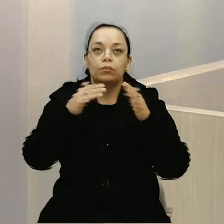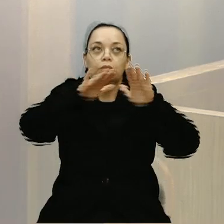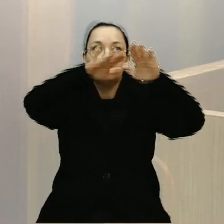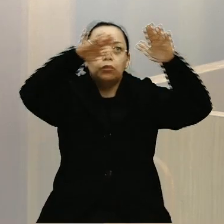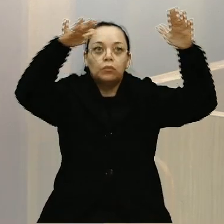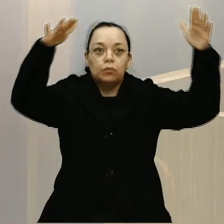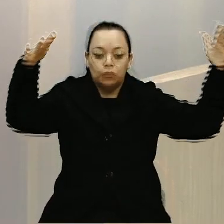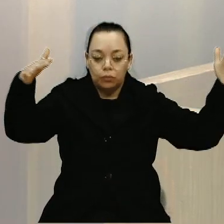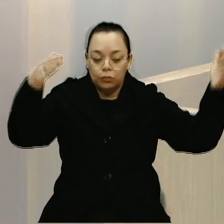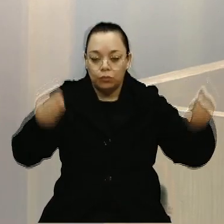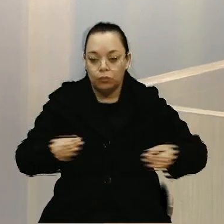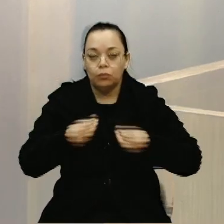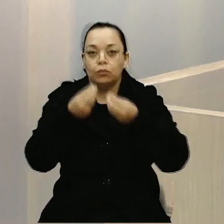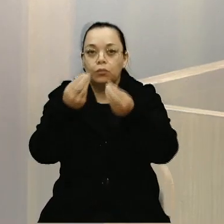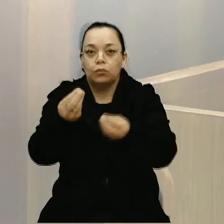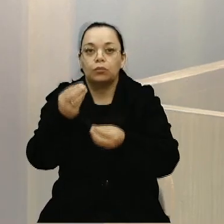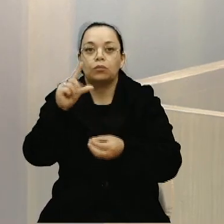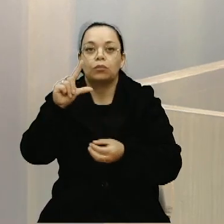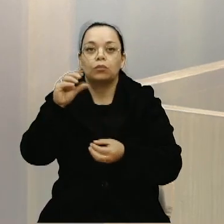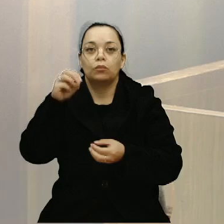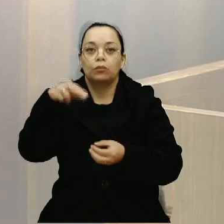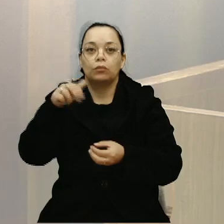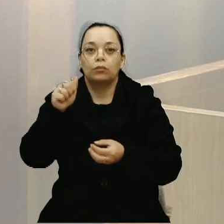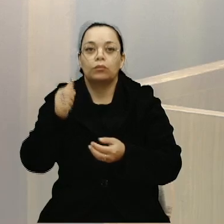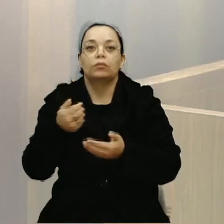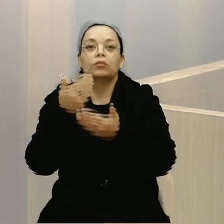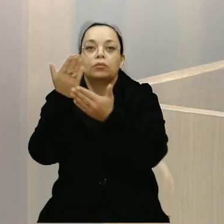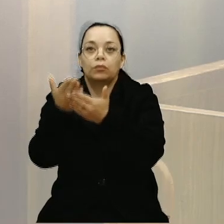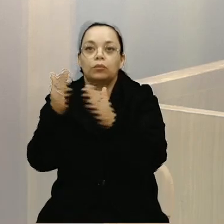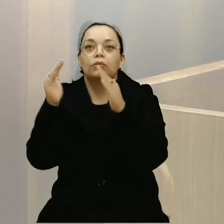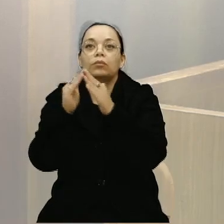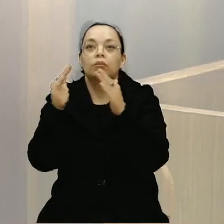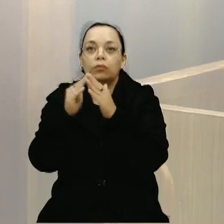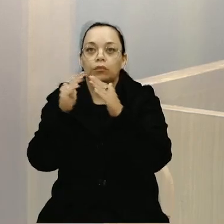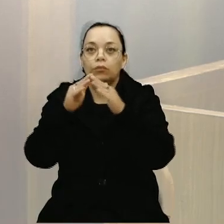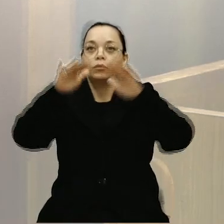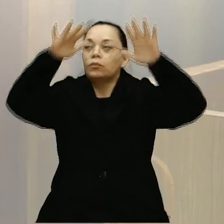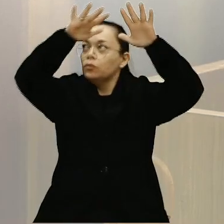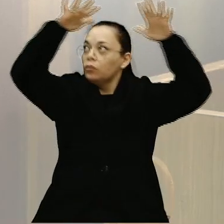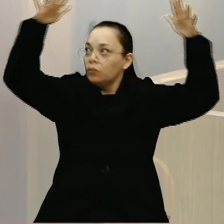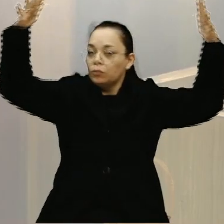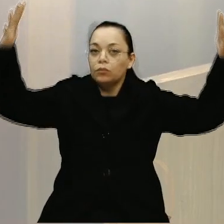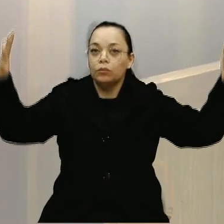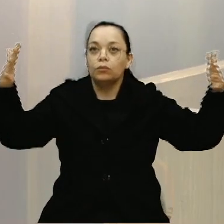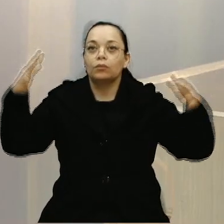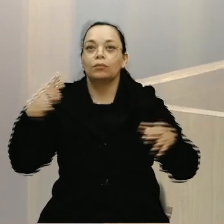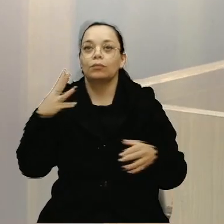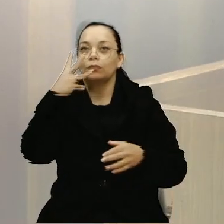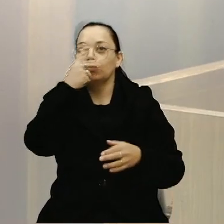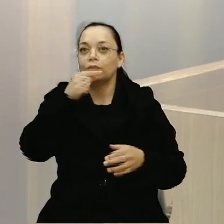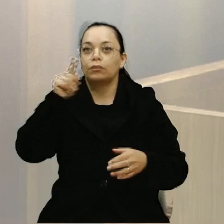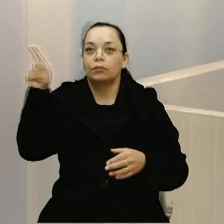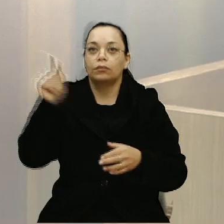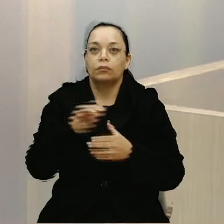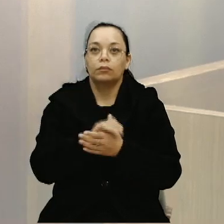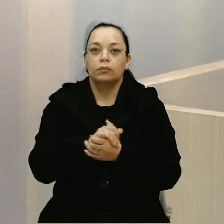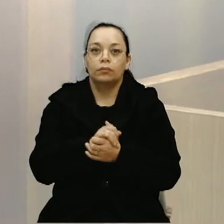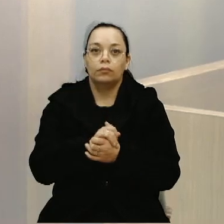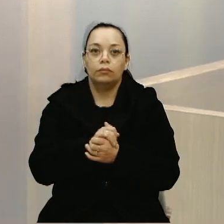circo. Ali pro lado do Jardim da Sema tem casa coberta com lona de circo, até tá bonito para lá.